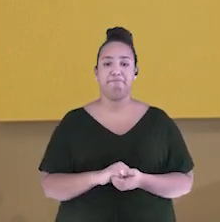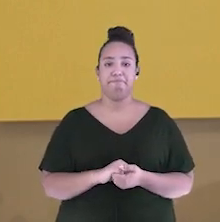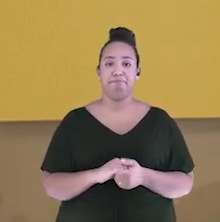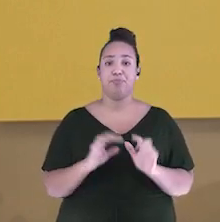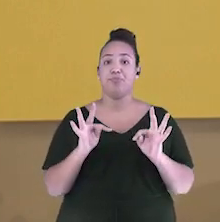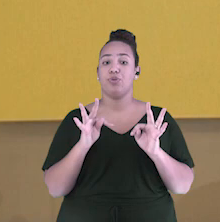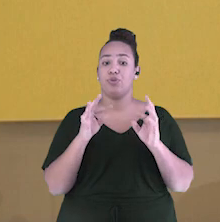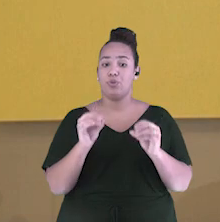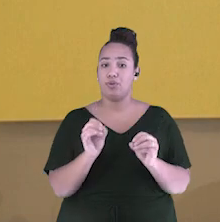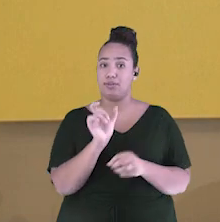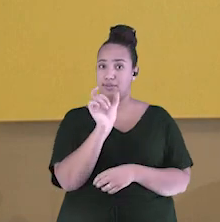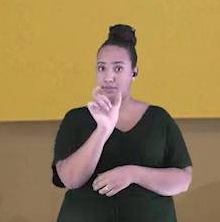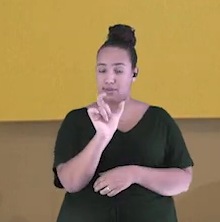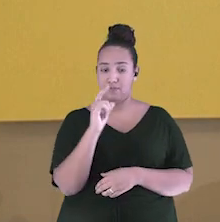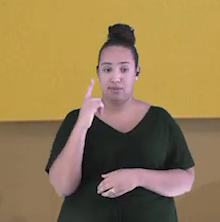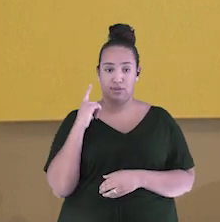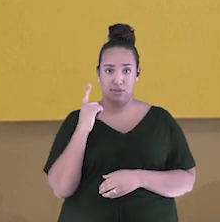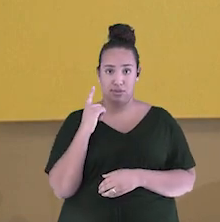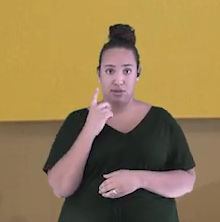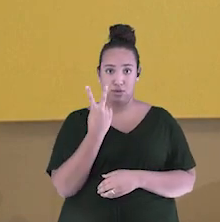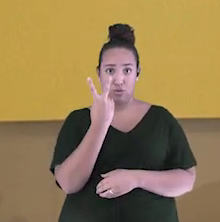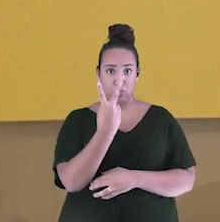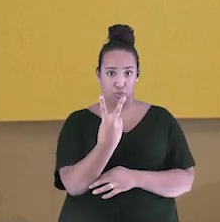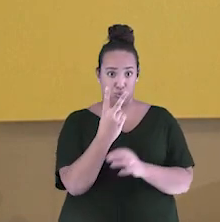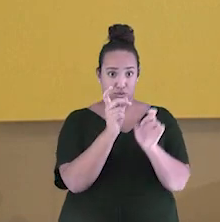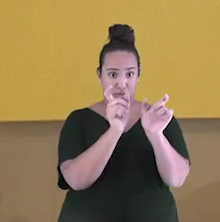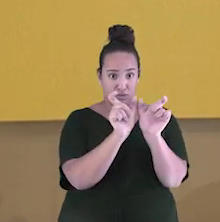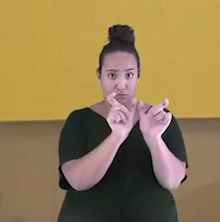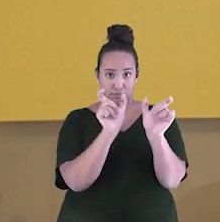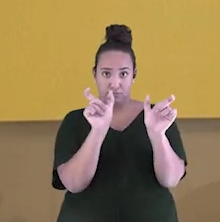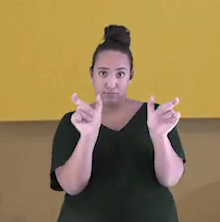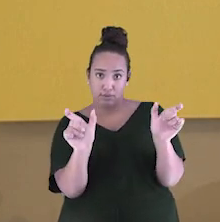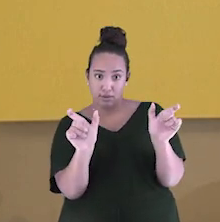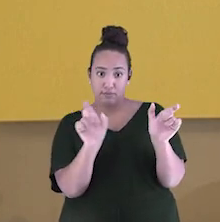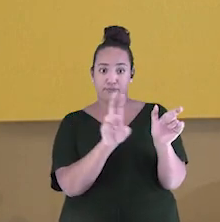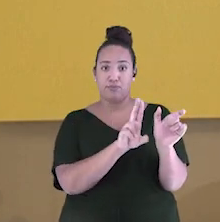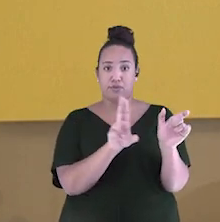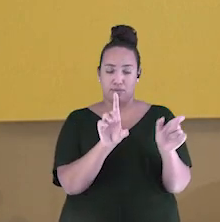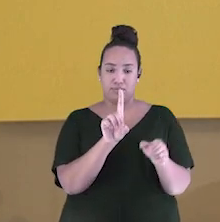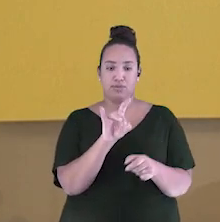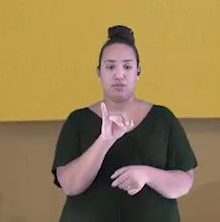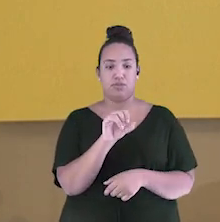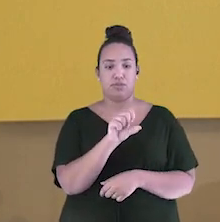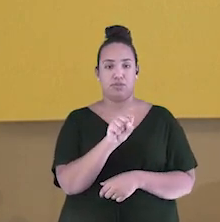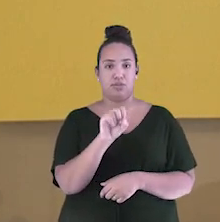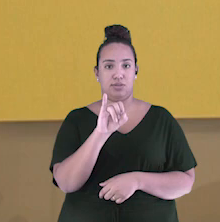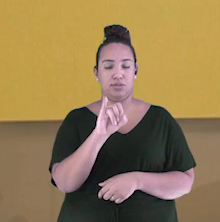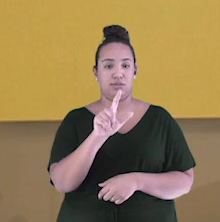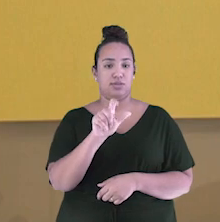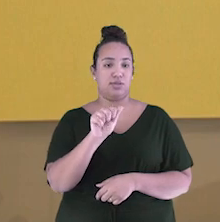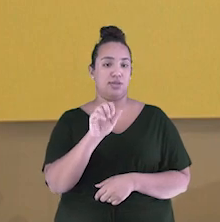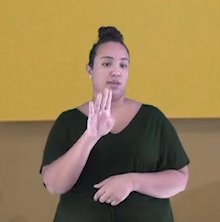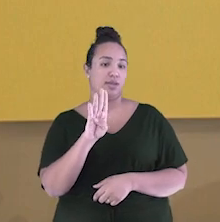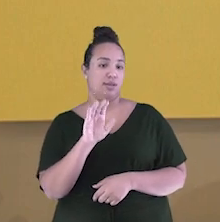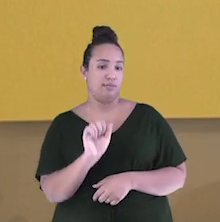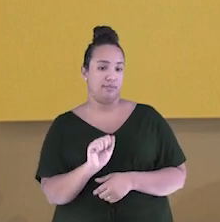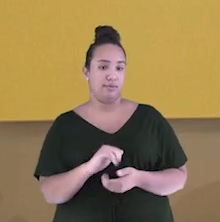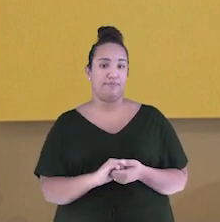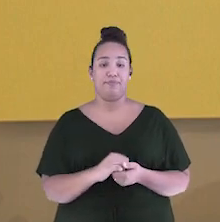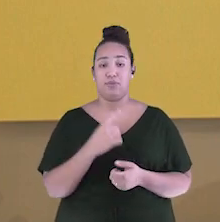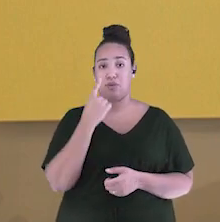as palavras formadas por duas sílabas são classificadas como dissílabas. Agora vamos à